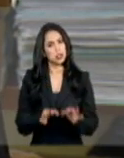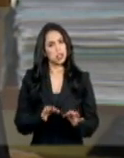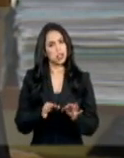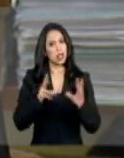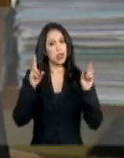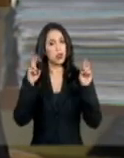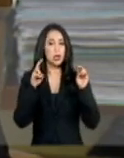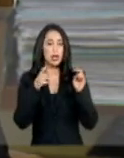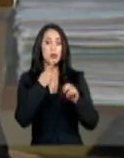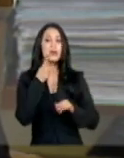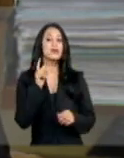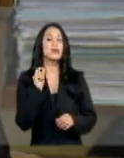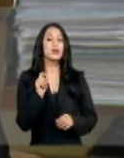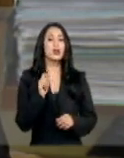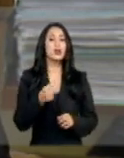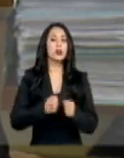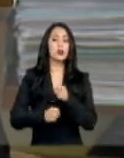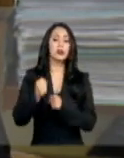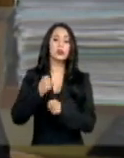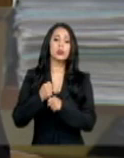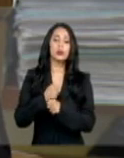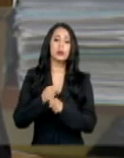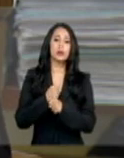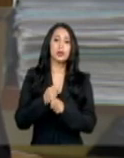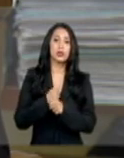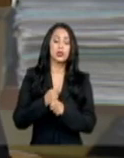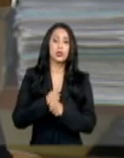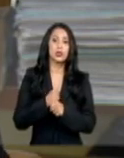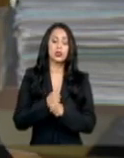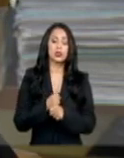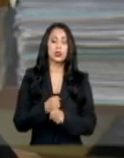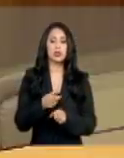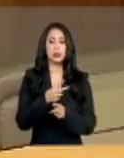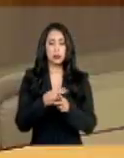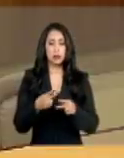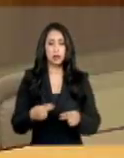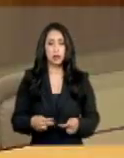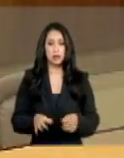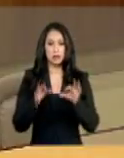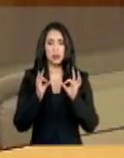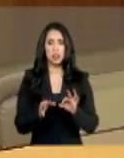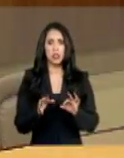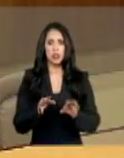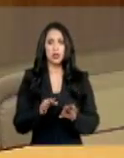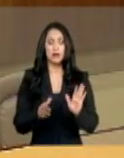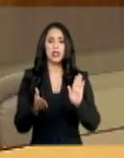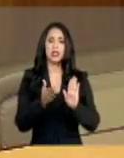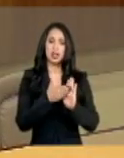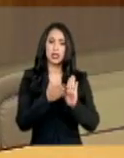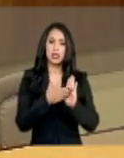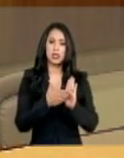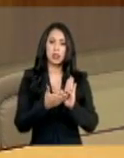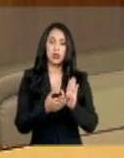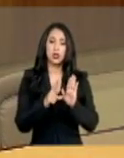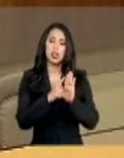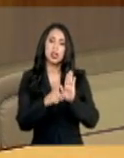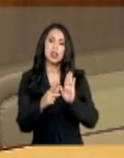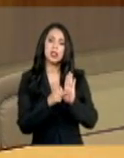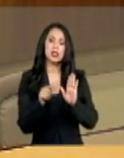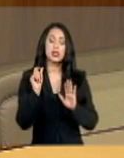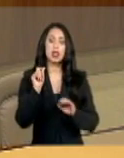estendeu a alguns anos lucy das considerações a respeito dessa questão destacando a